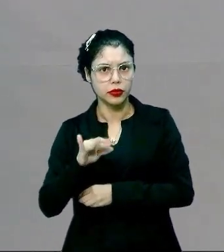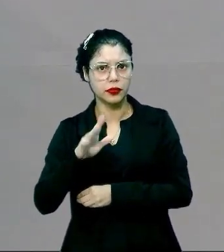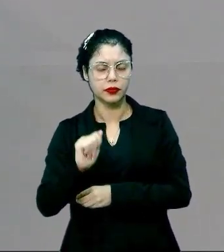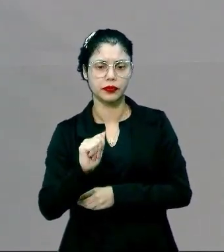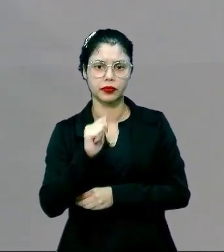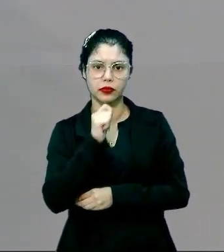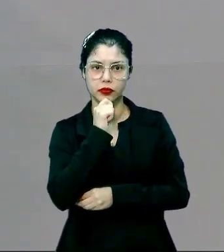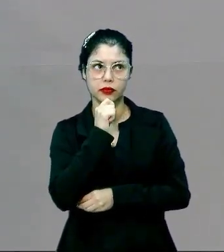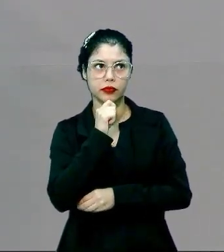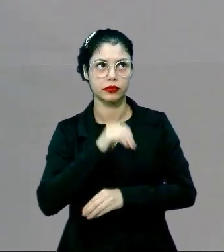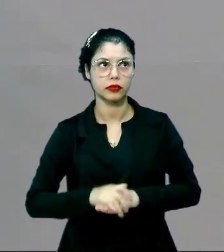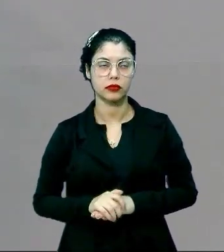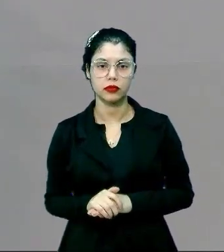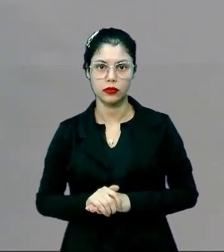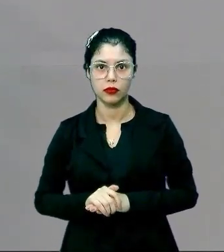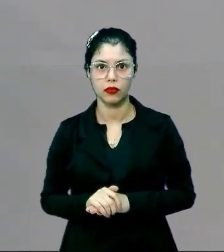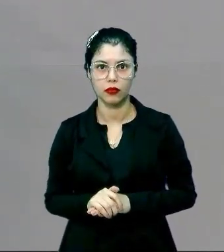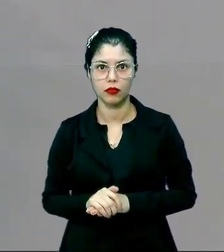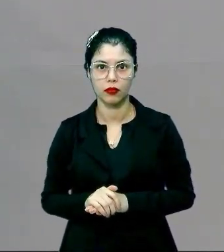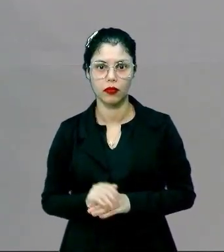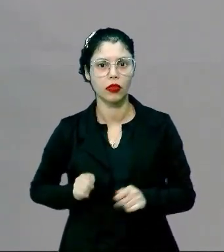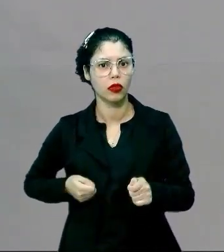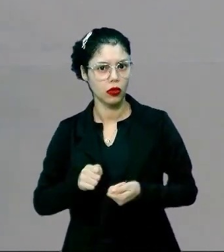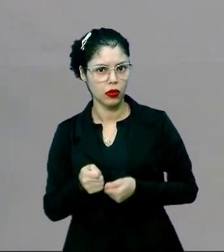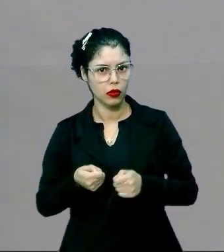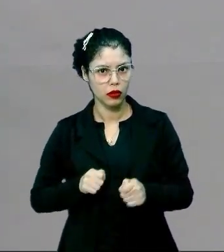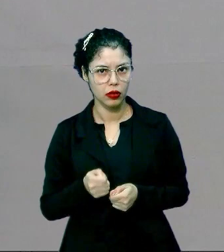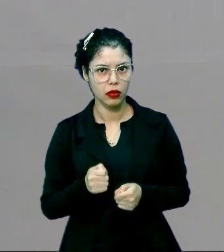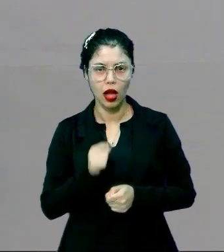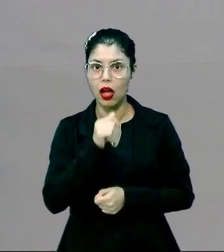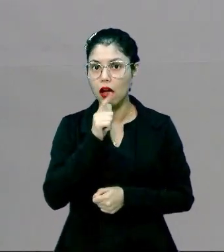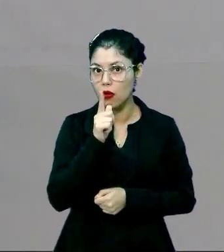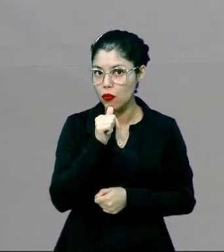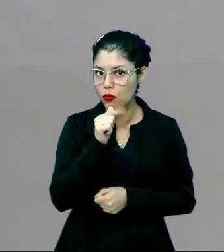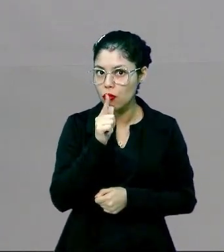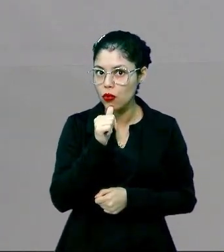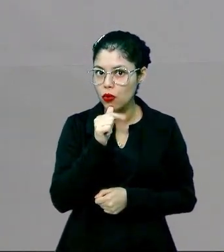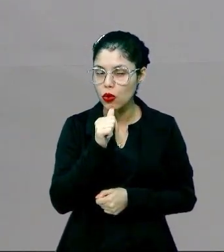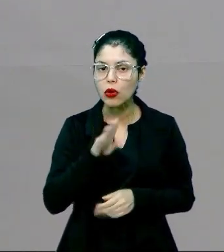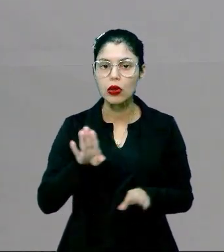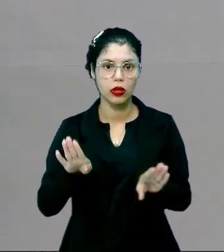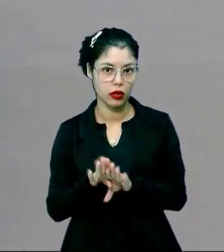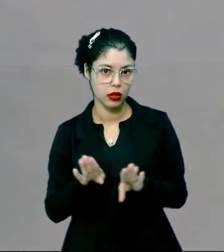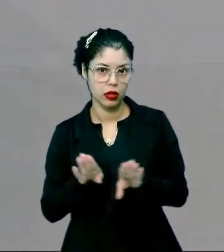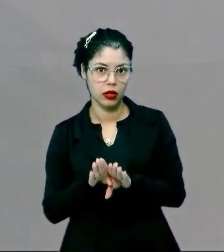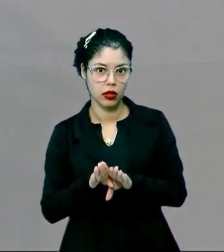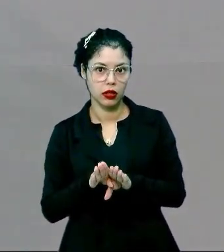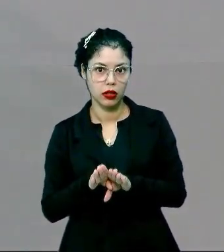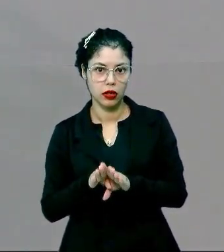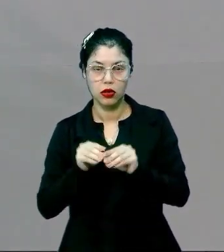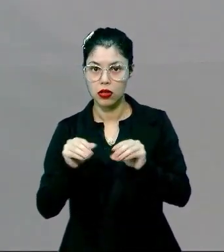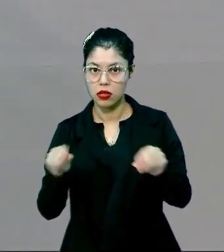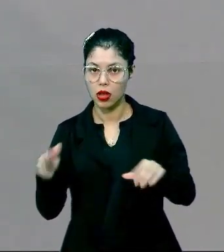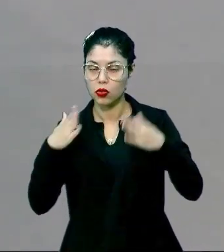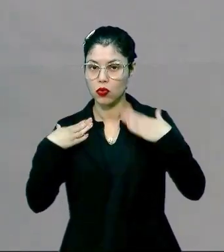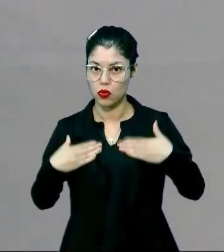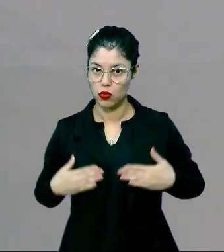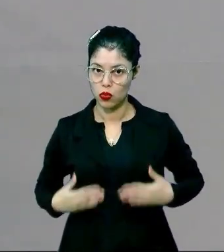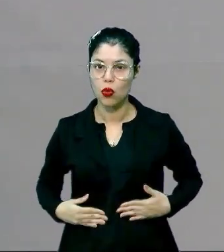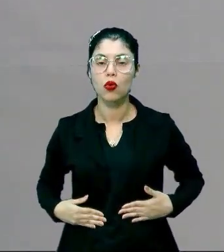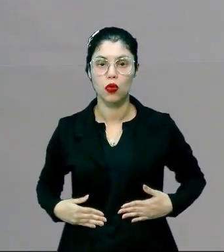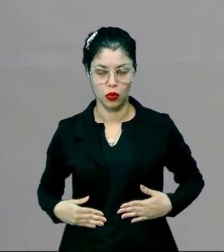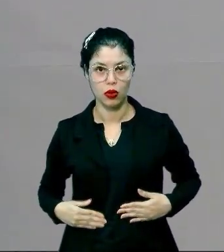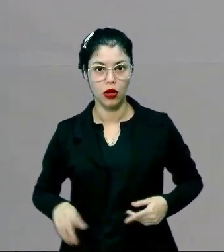A homeostase, ele tem o controle da quantidade de água e sais minerais dentro do nosso corpo.